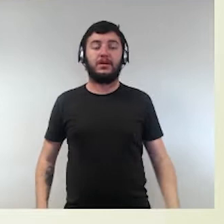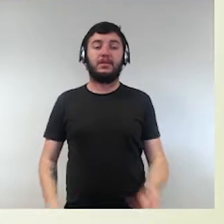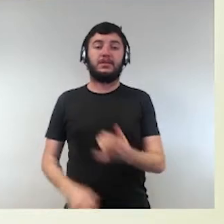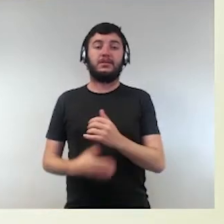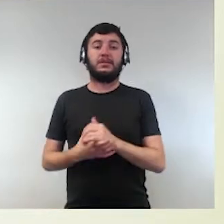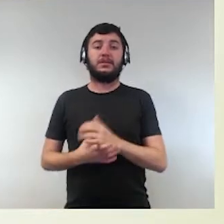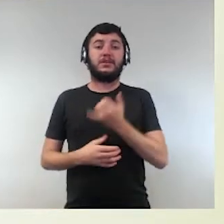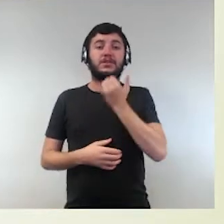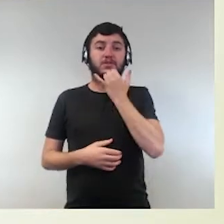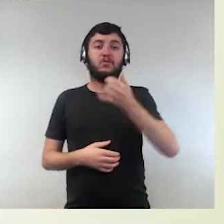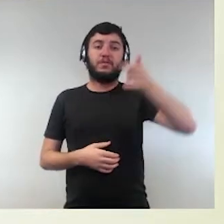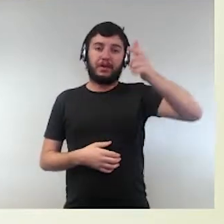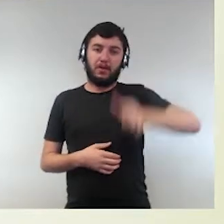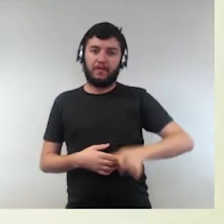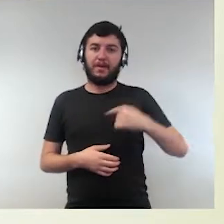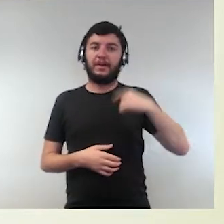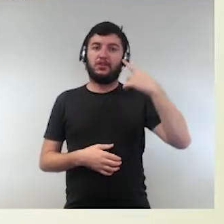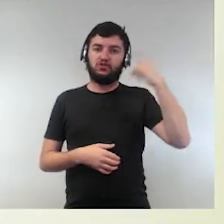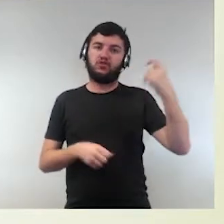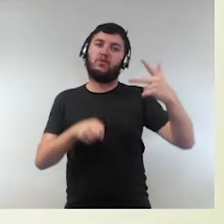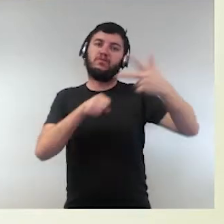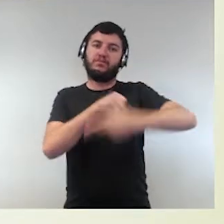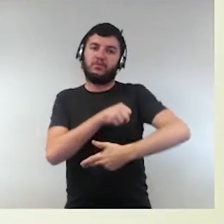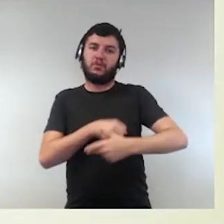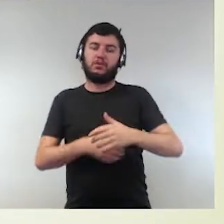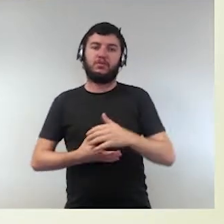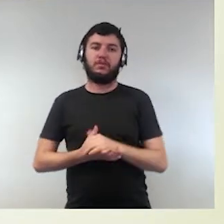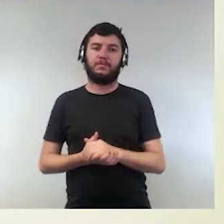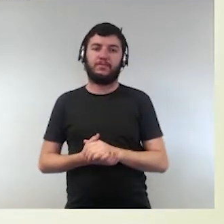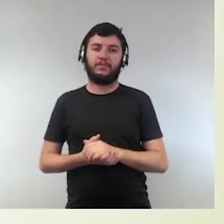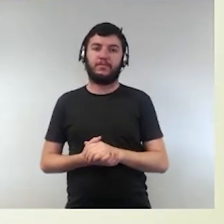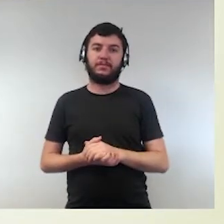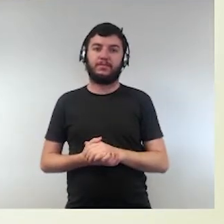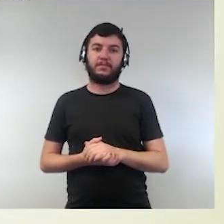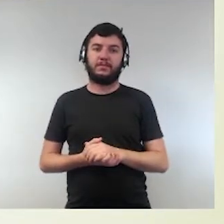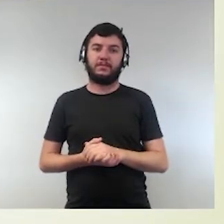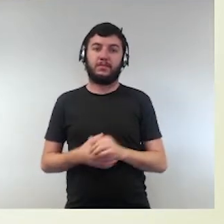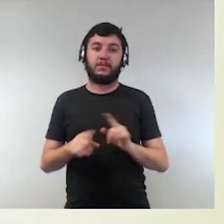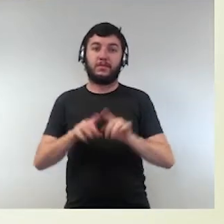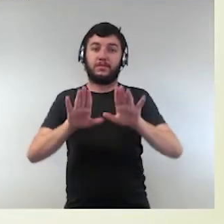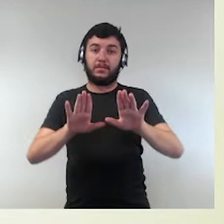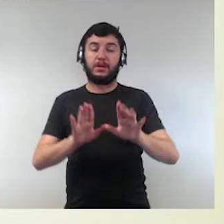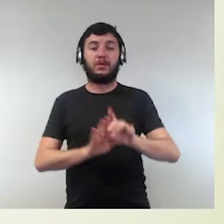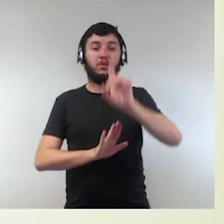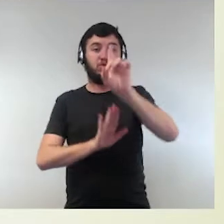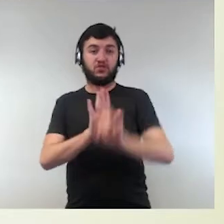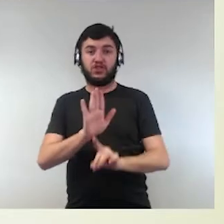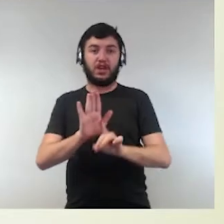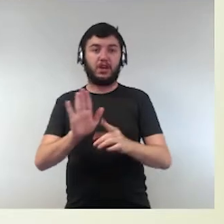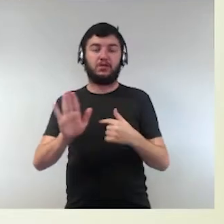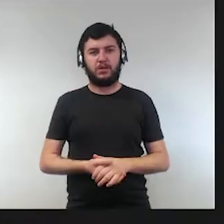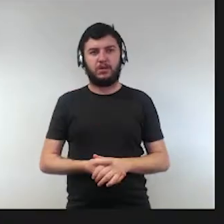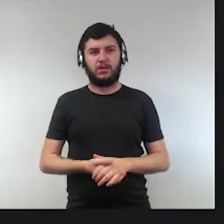é ignorada, porque o direito ele não pode ser ignorado a réplica.